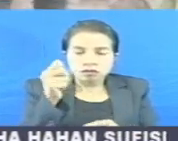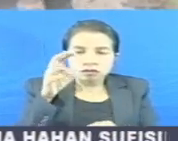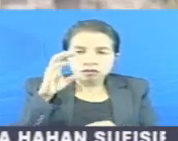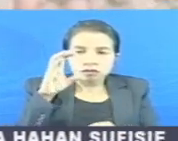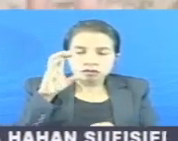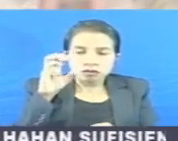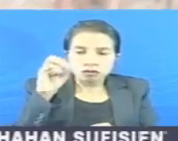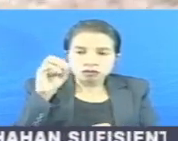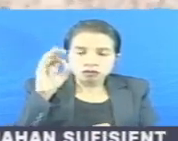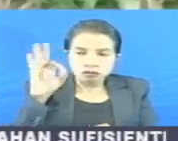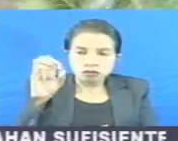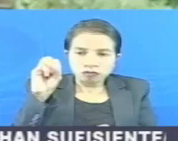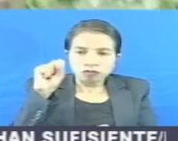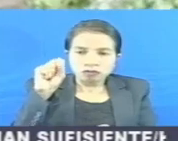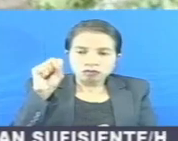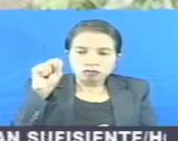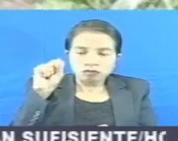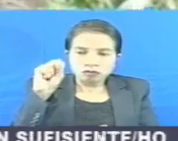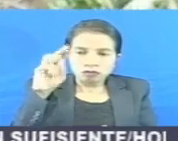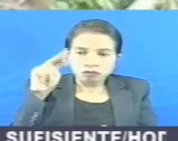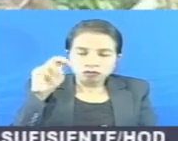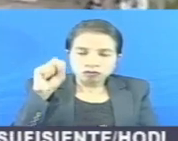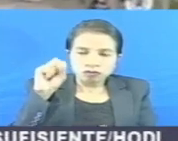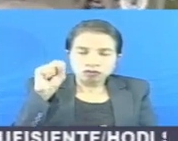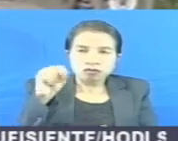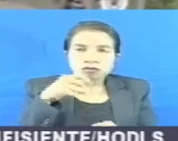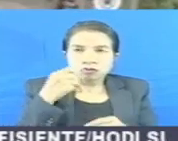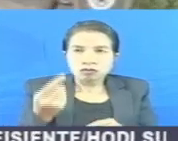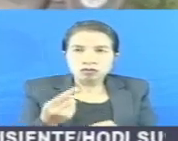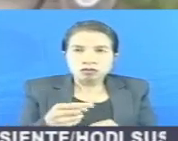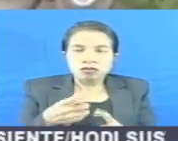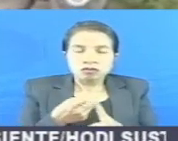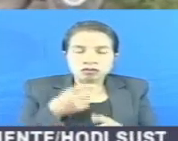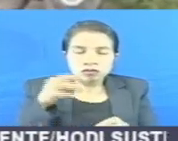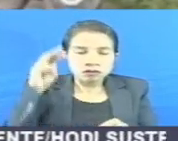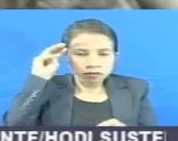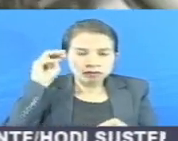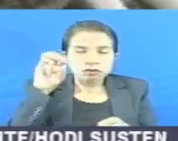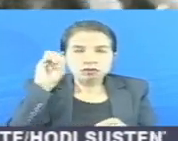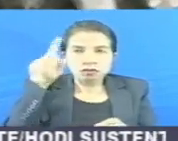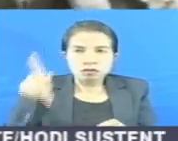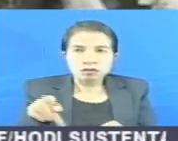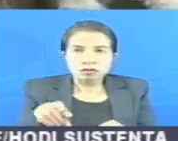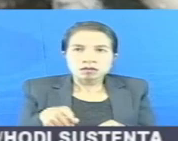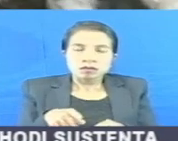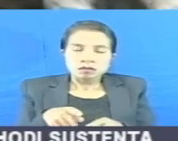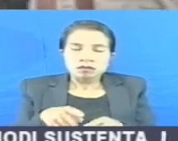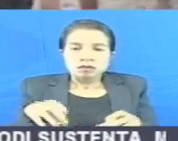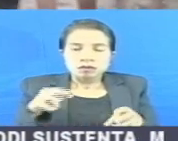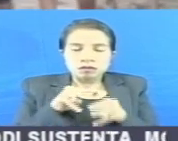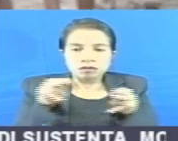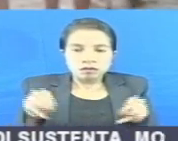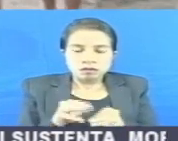Cardoso, no motorista Ozek Vitor Sanchez, Husi Ministério Obras Públicas, Diresaun Serviço Obras Públicas,